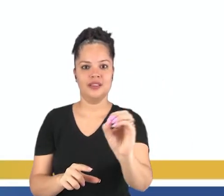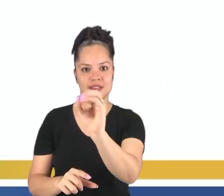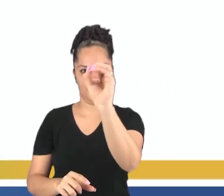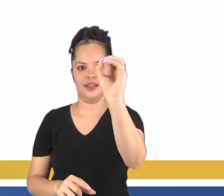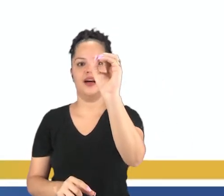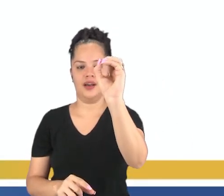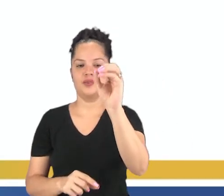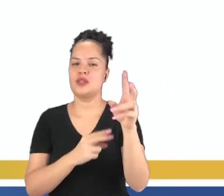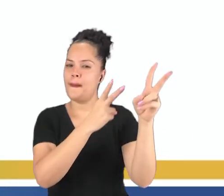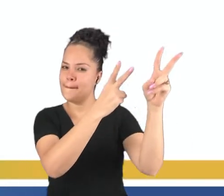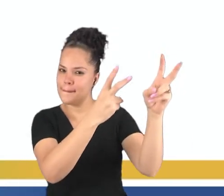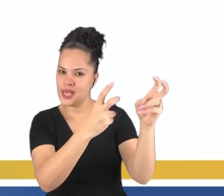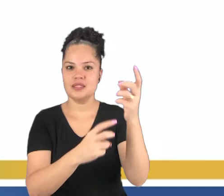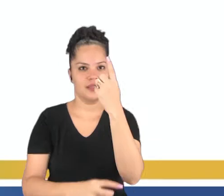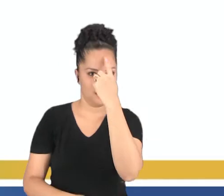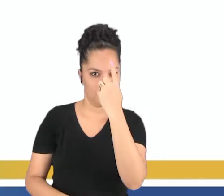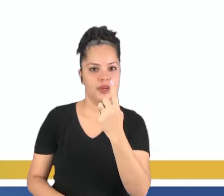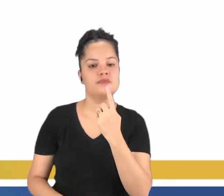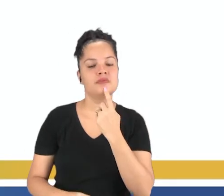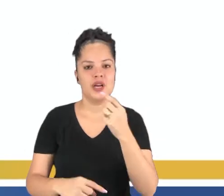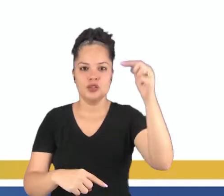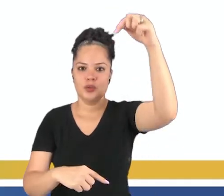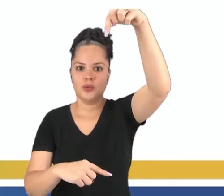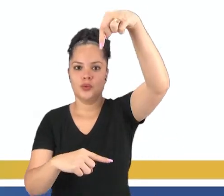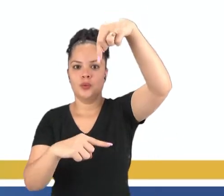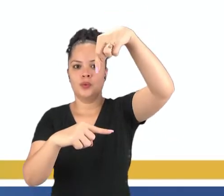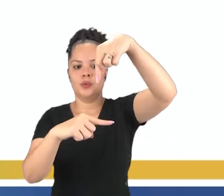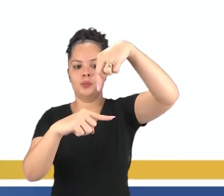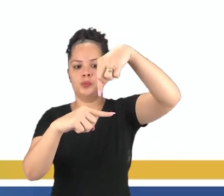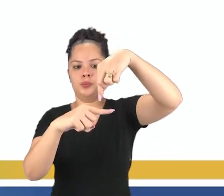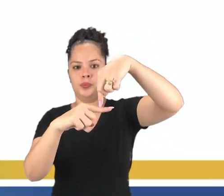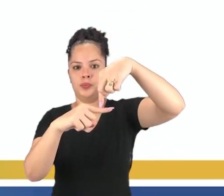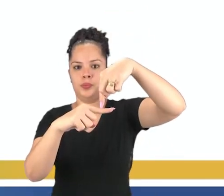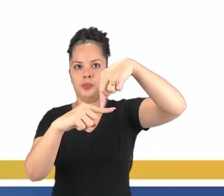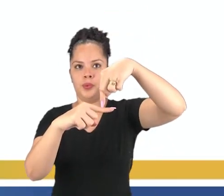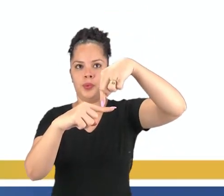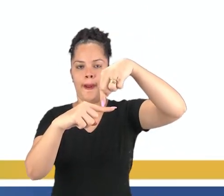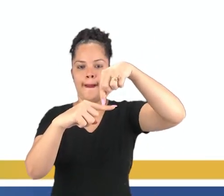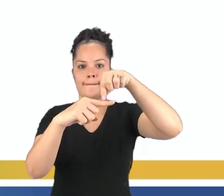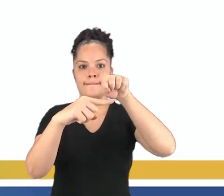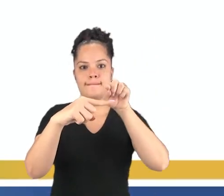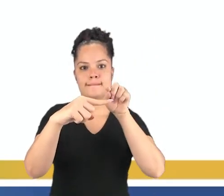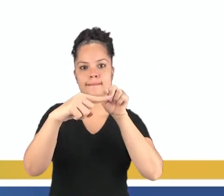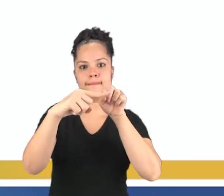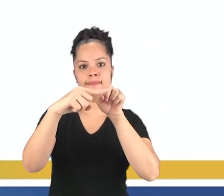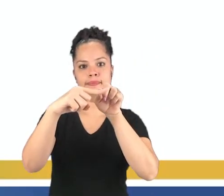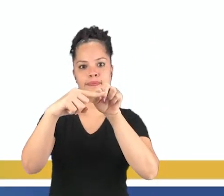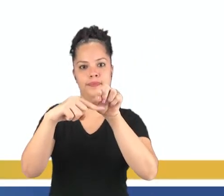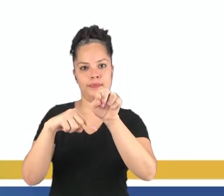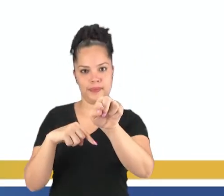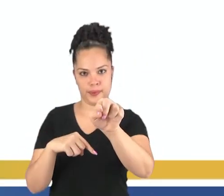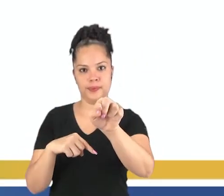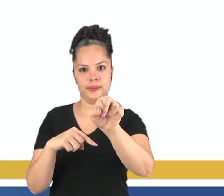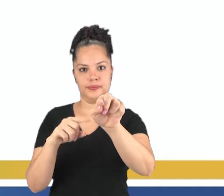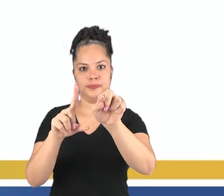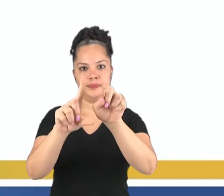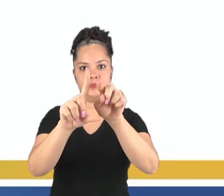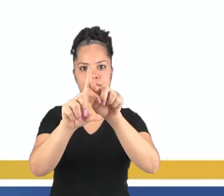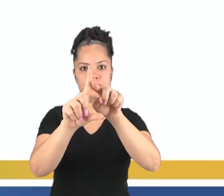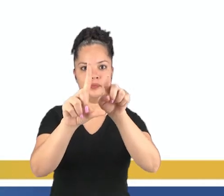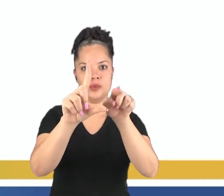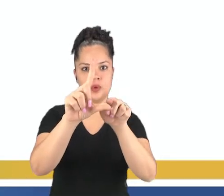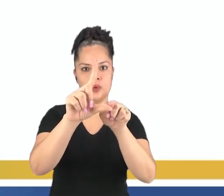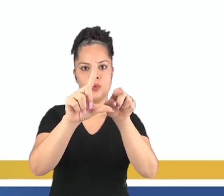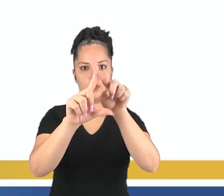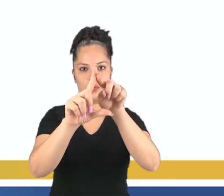aqui a imagem. Nós temos duas retas concorrentes, só que no momento que elas se tocaram em um ponto,